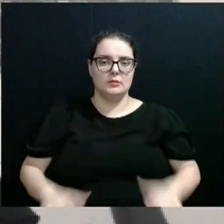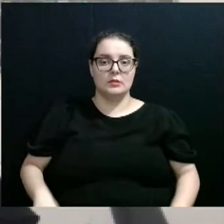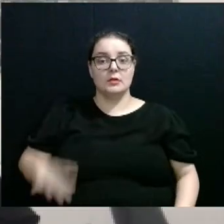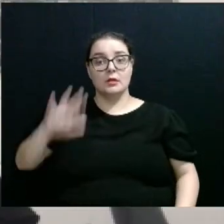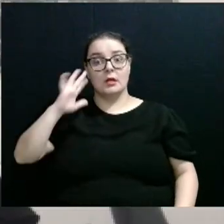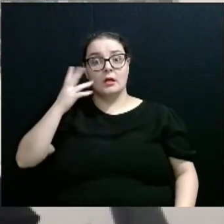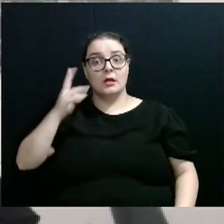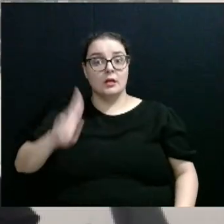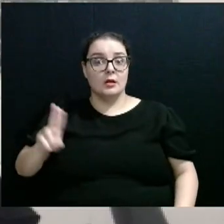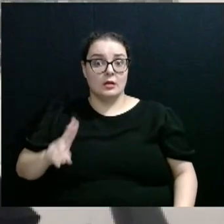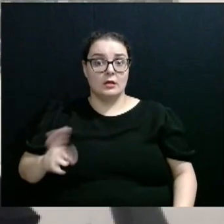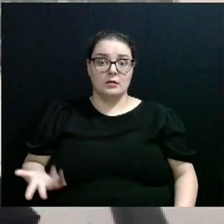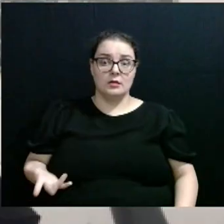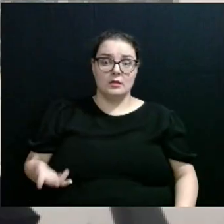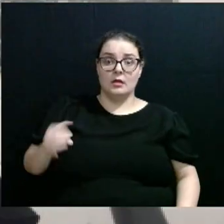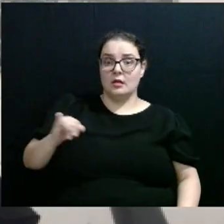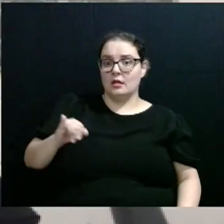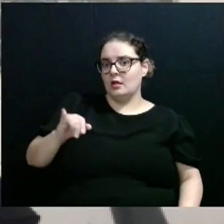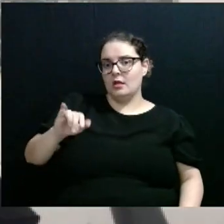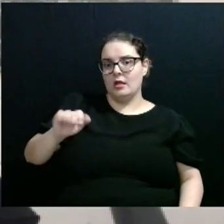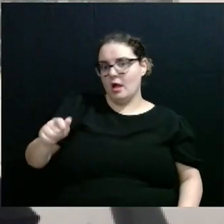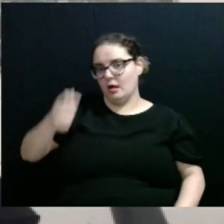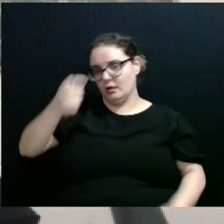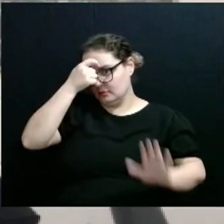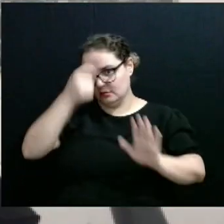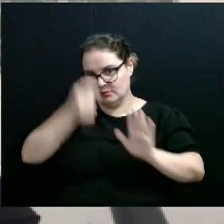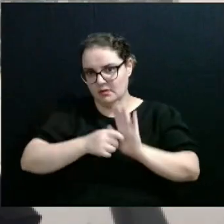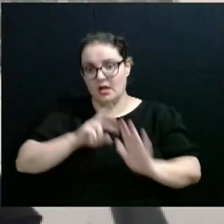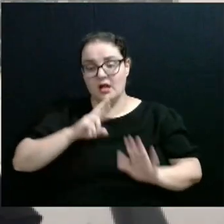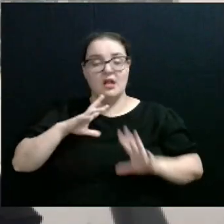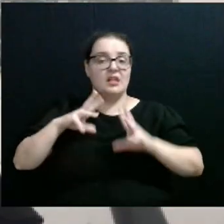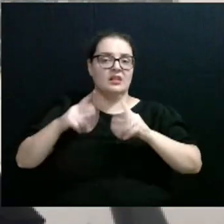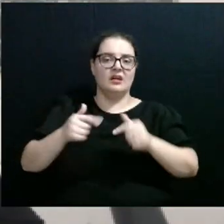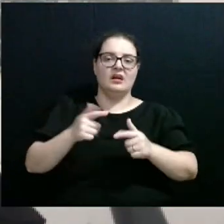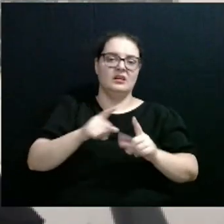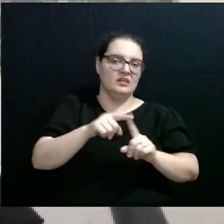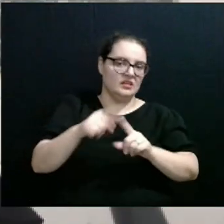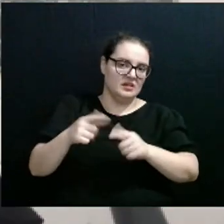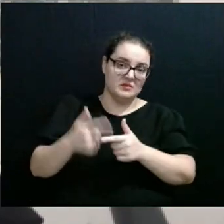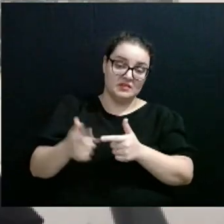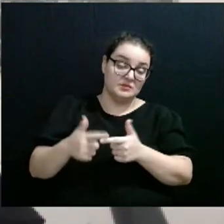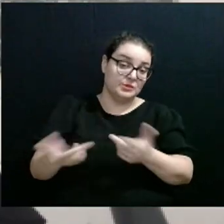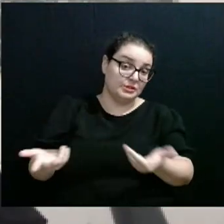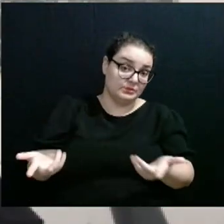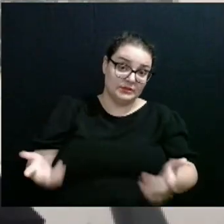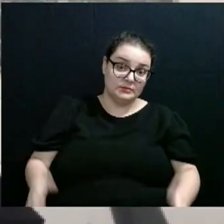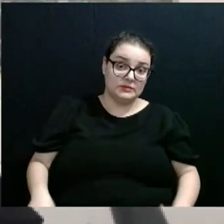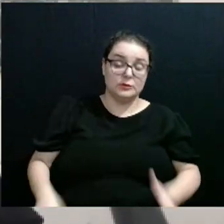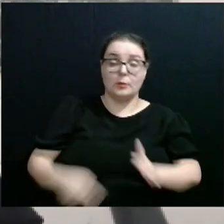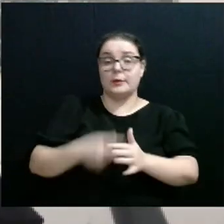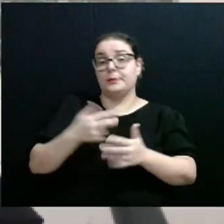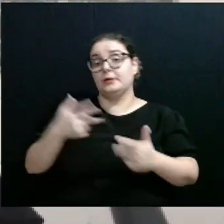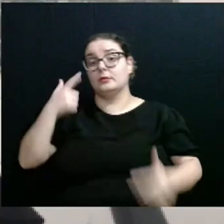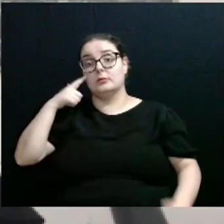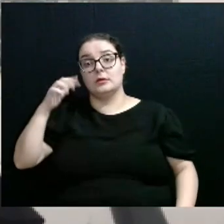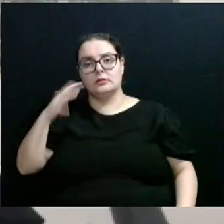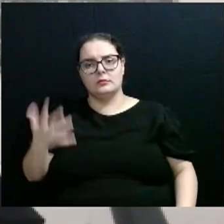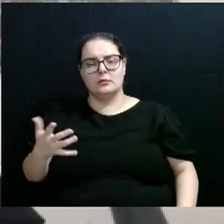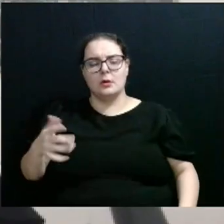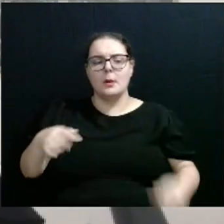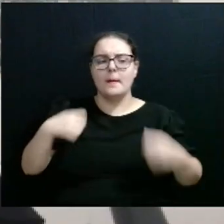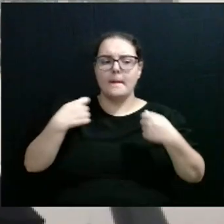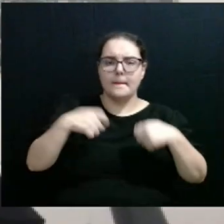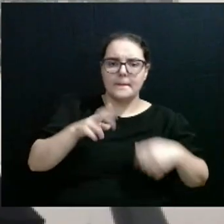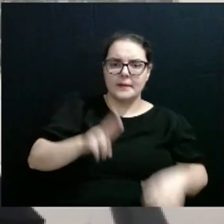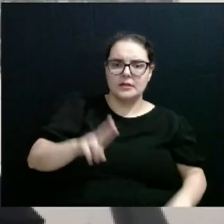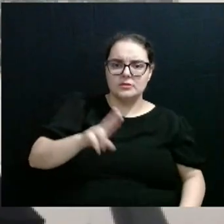para para resolver todo tipo de problema. Então, uma questão primeiro que a gente tem que pensar é: preciso utilizar a